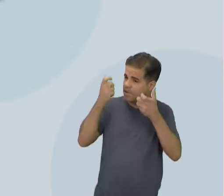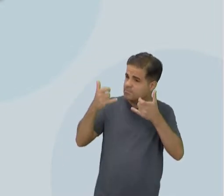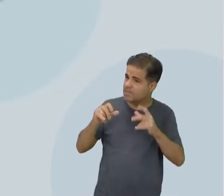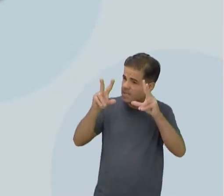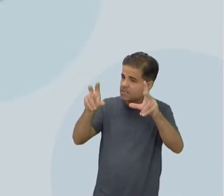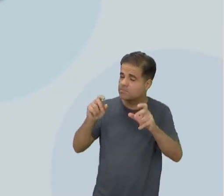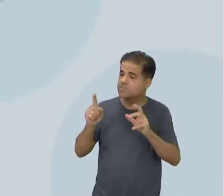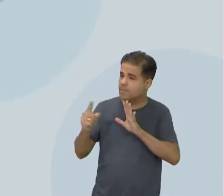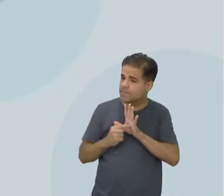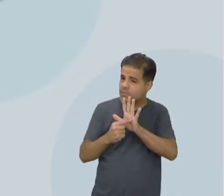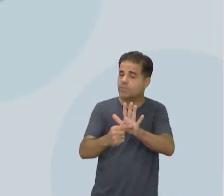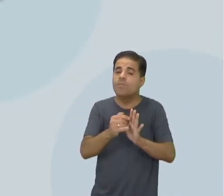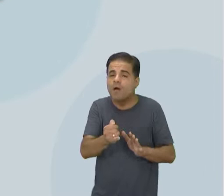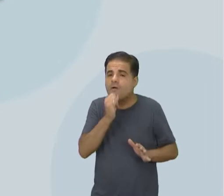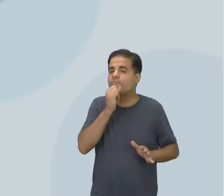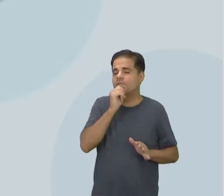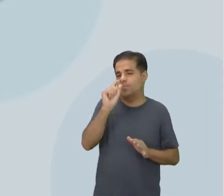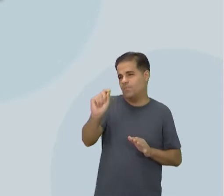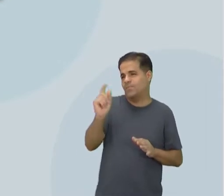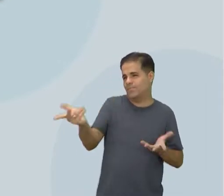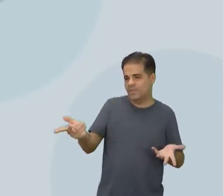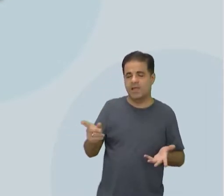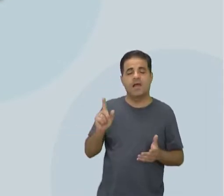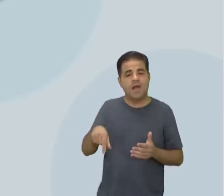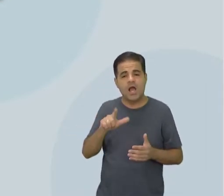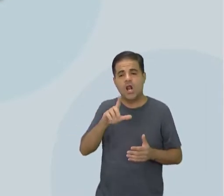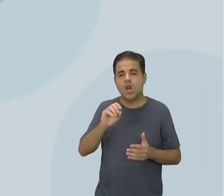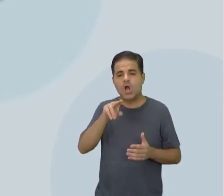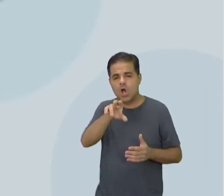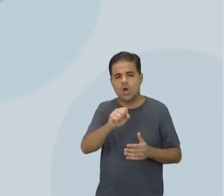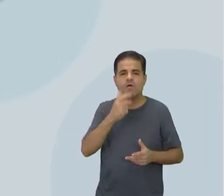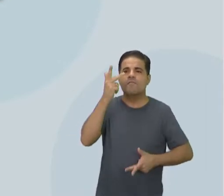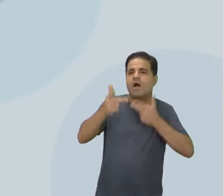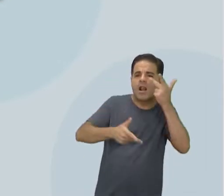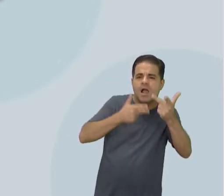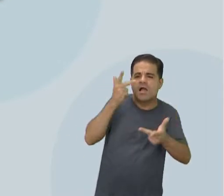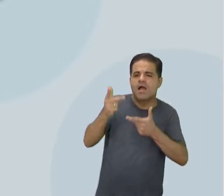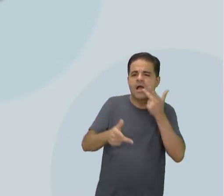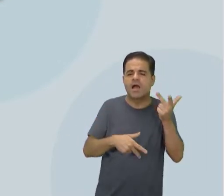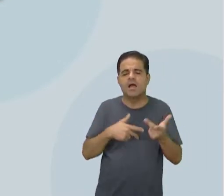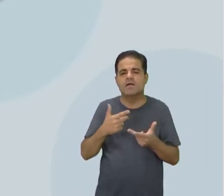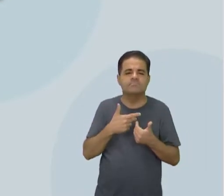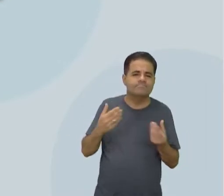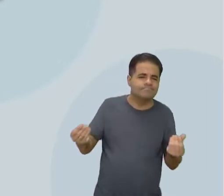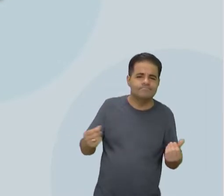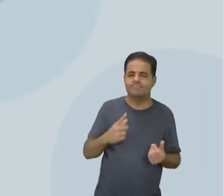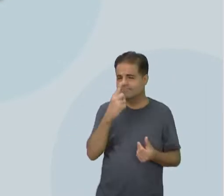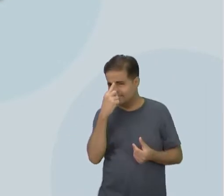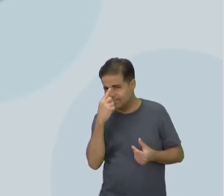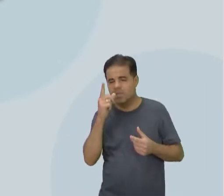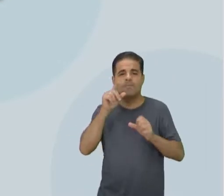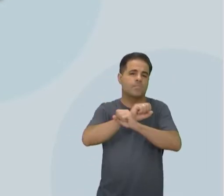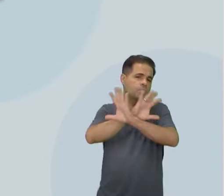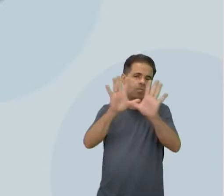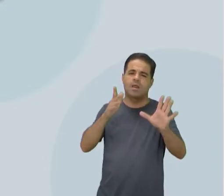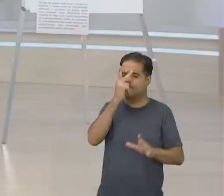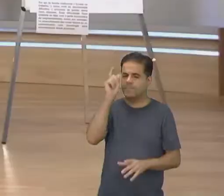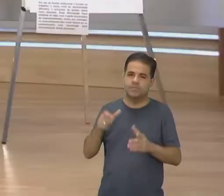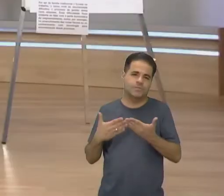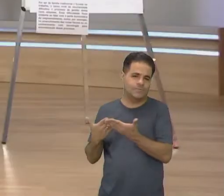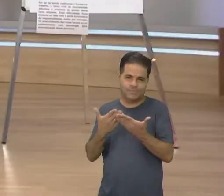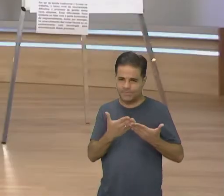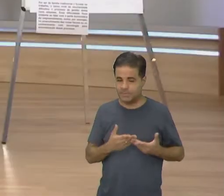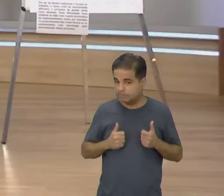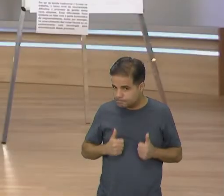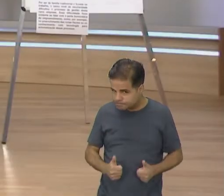apresentou um exemplo, né? Do que é essa ideia do locus externo. Ficar falando muito aí em latim, às vezes não é muito claro para o estudante, né? Legal.